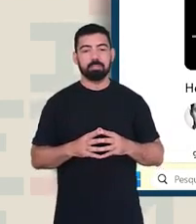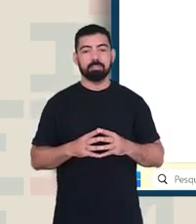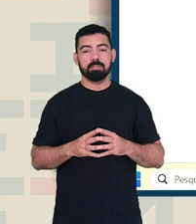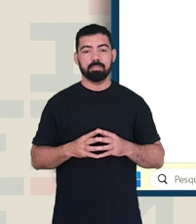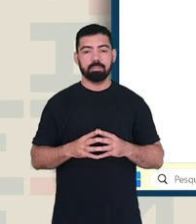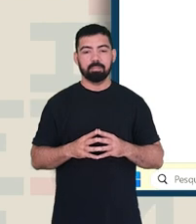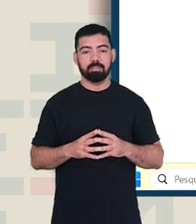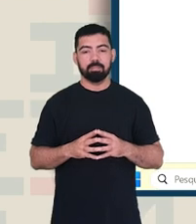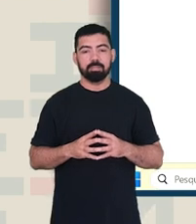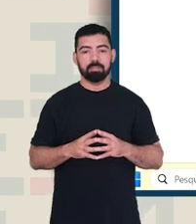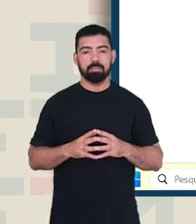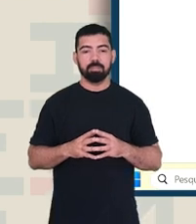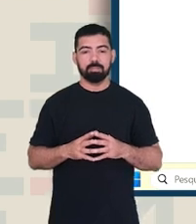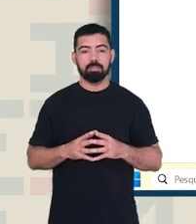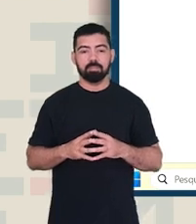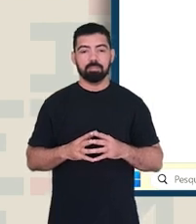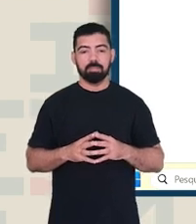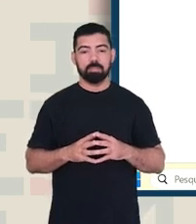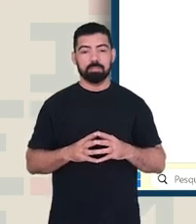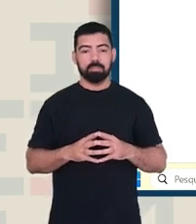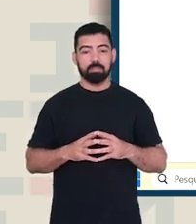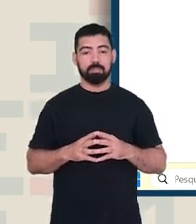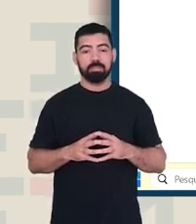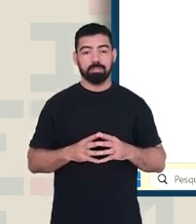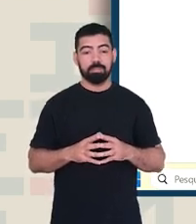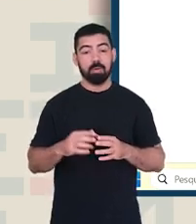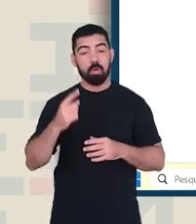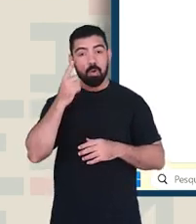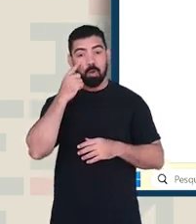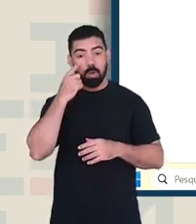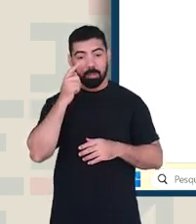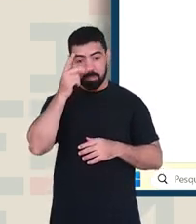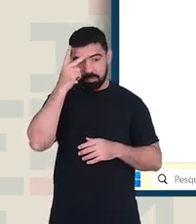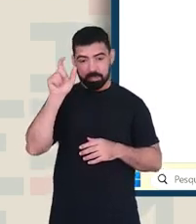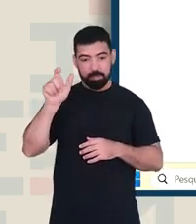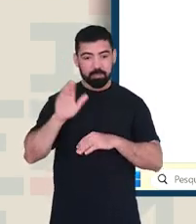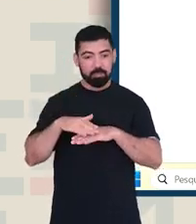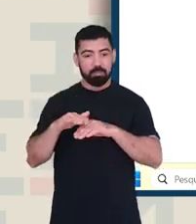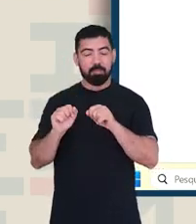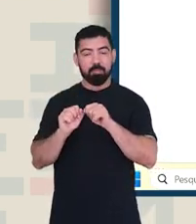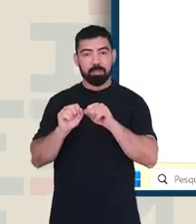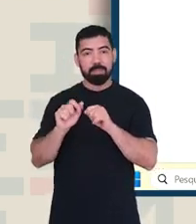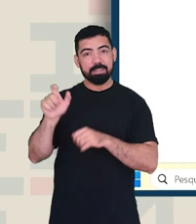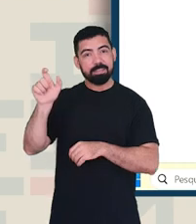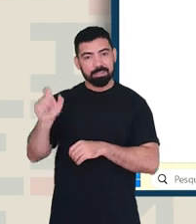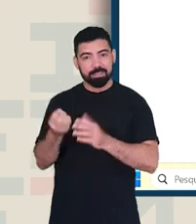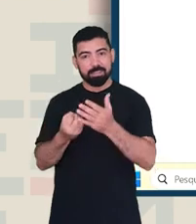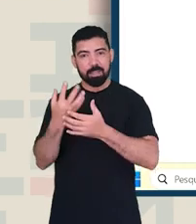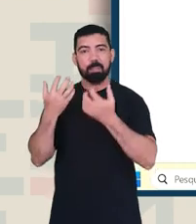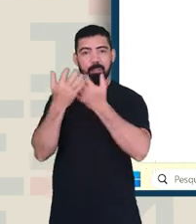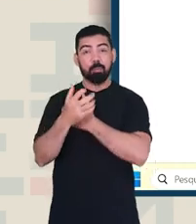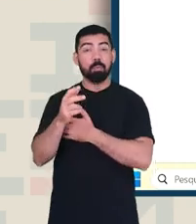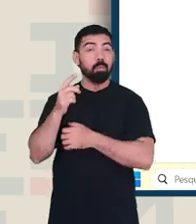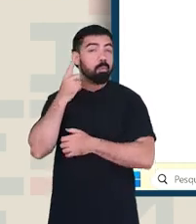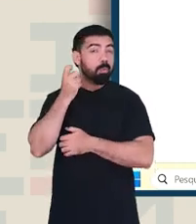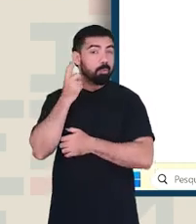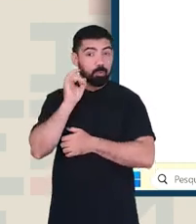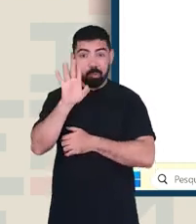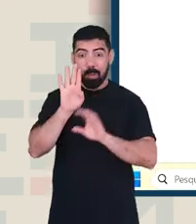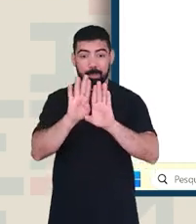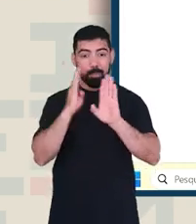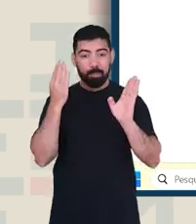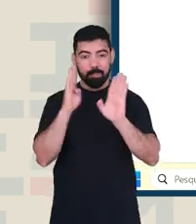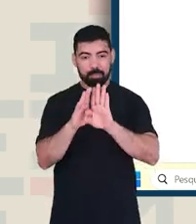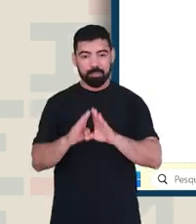e escutamos o Pierre-Henry, variação por uma... Não, tá. A variações para